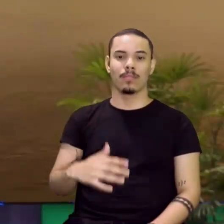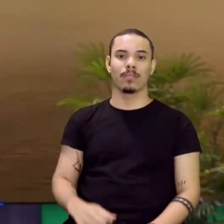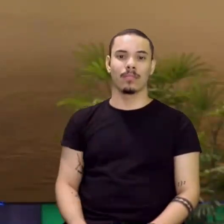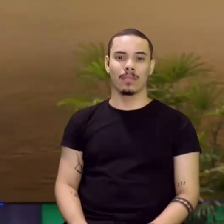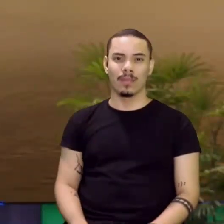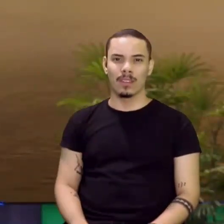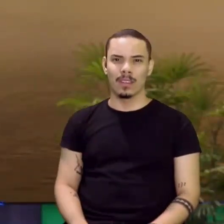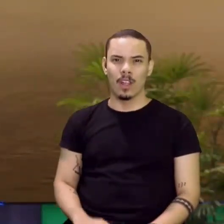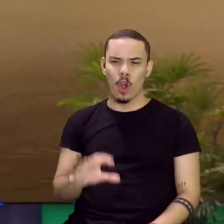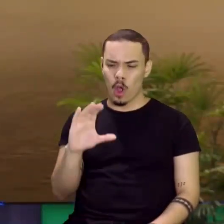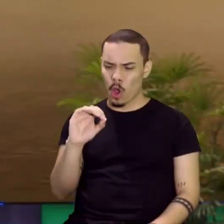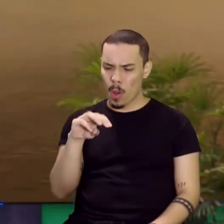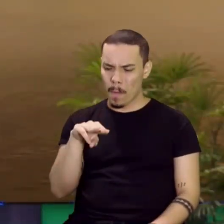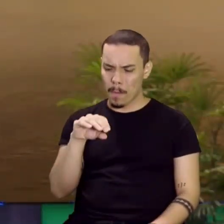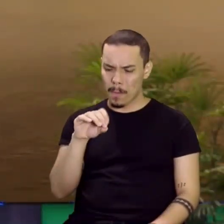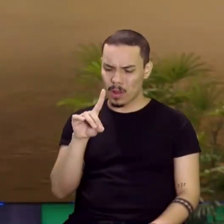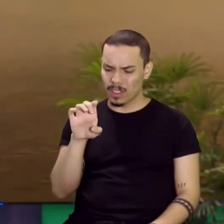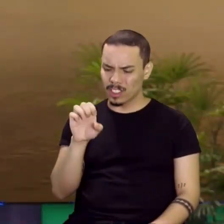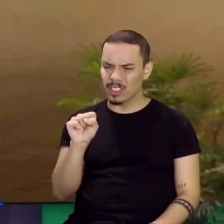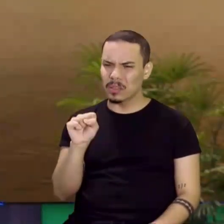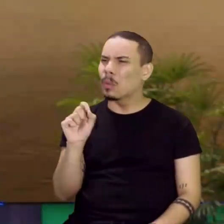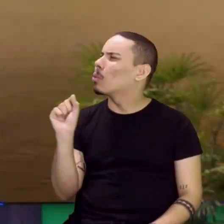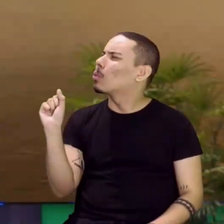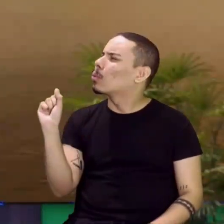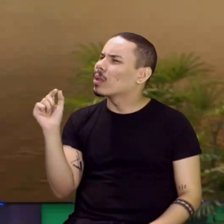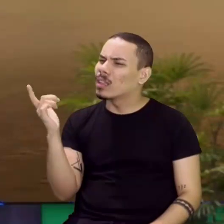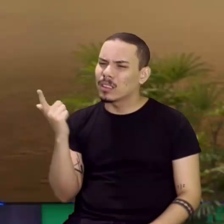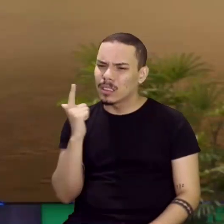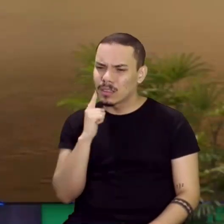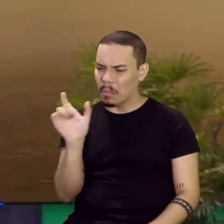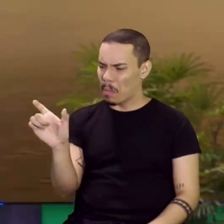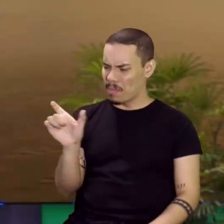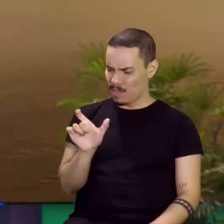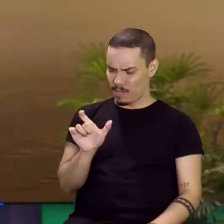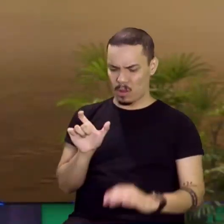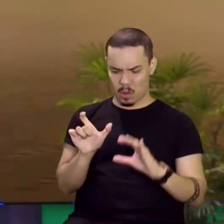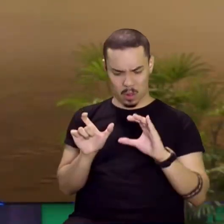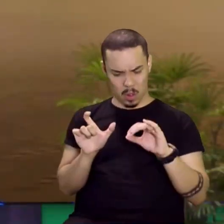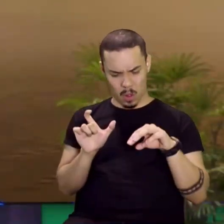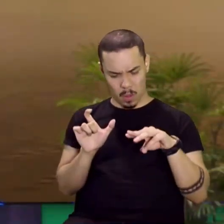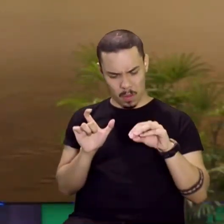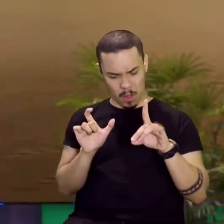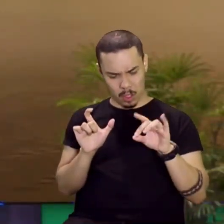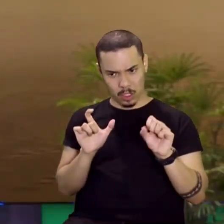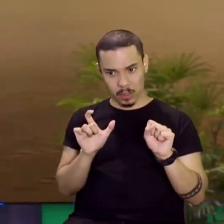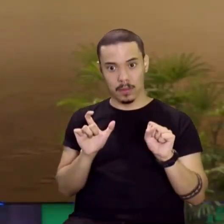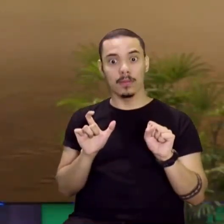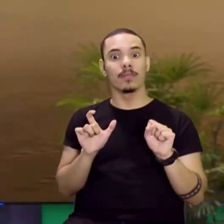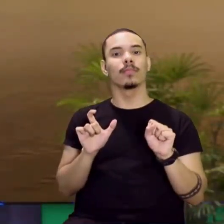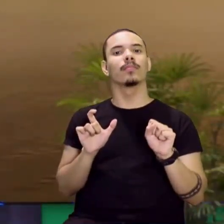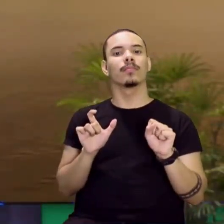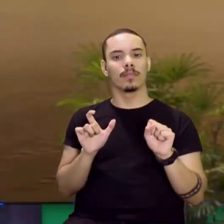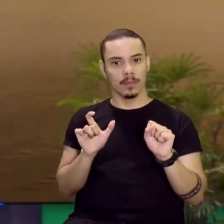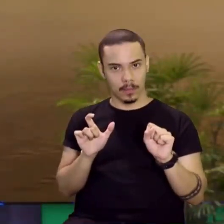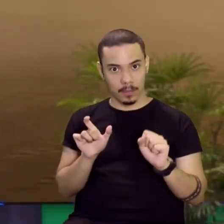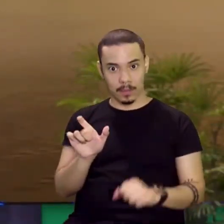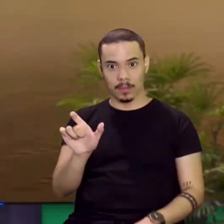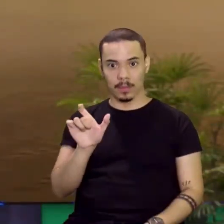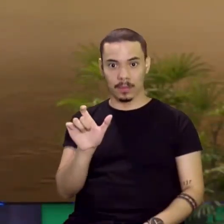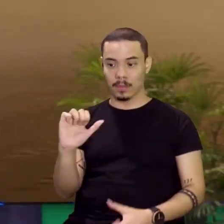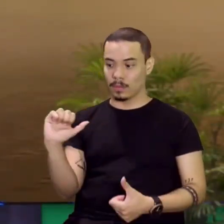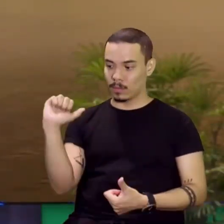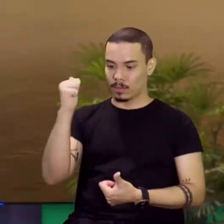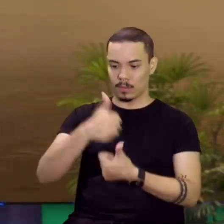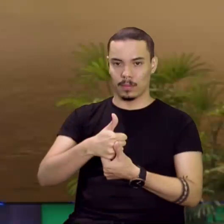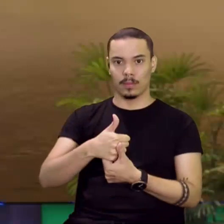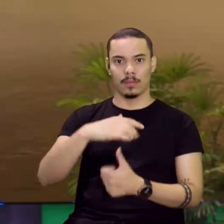O que tu falou aí? Que palavra é? Palavra